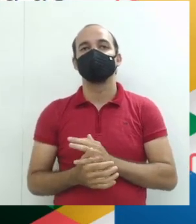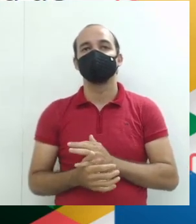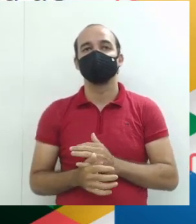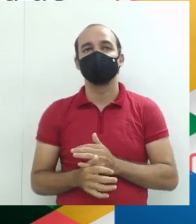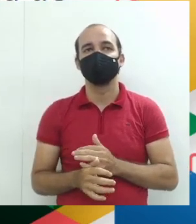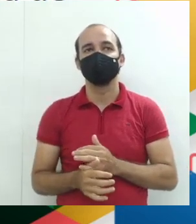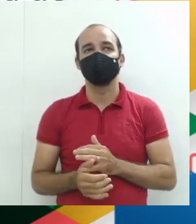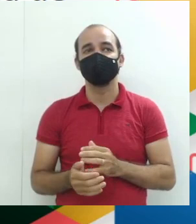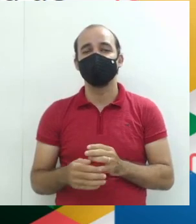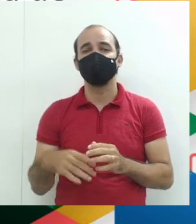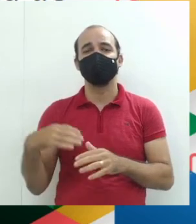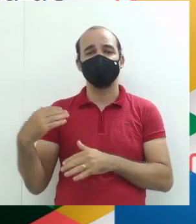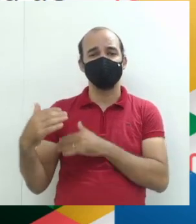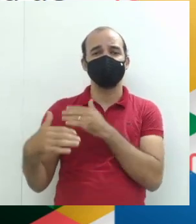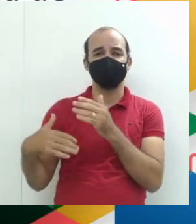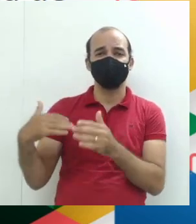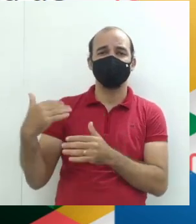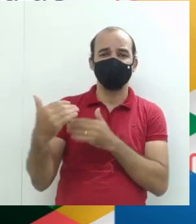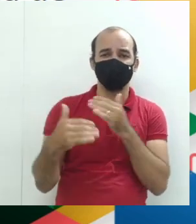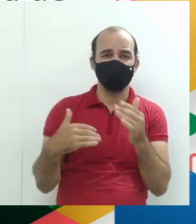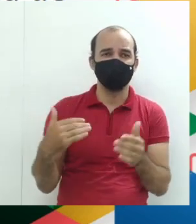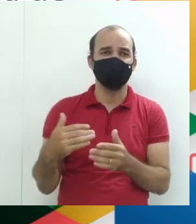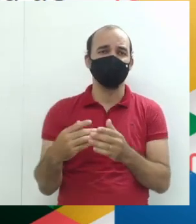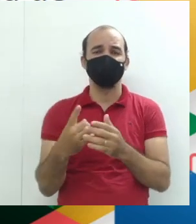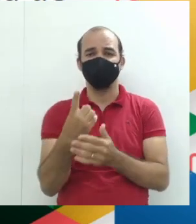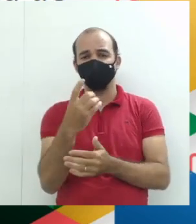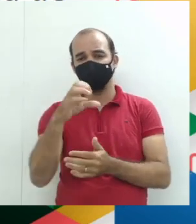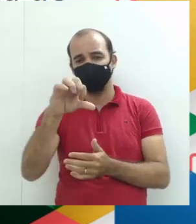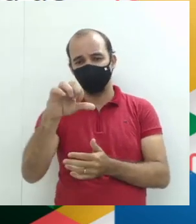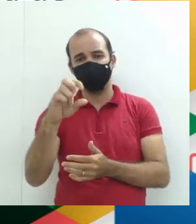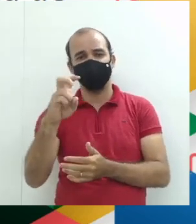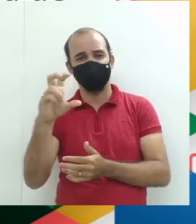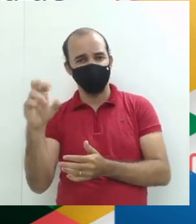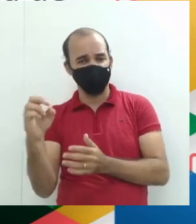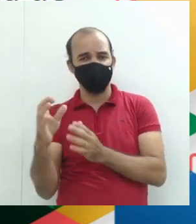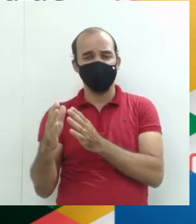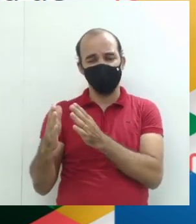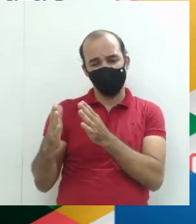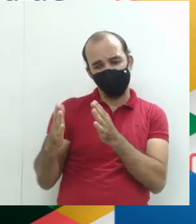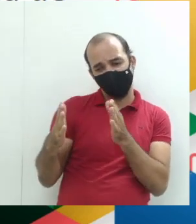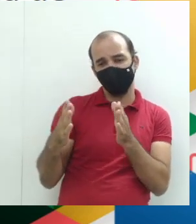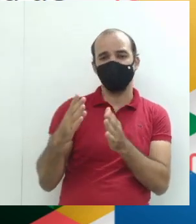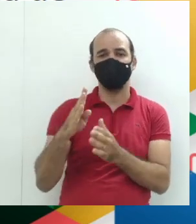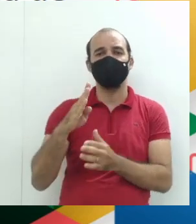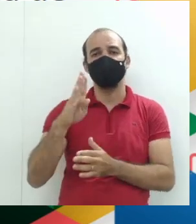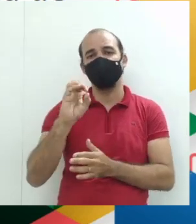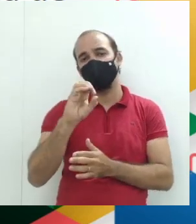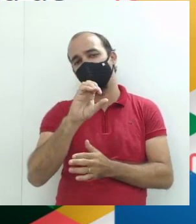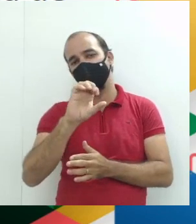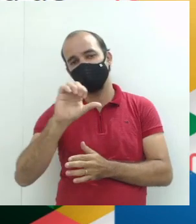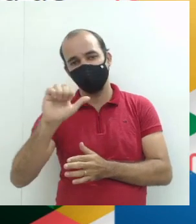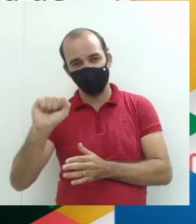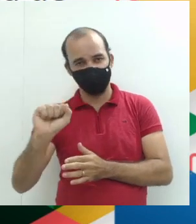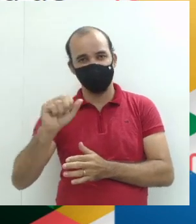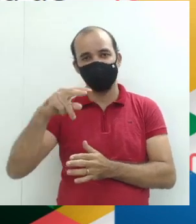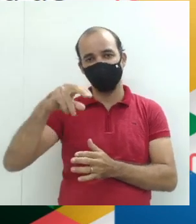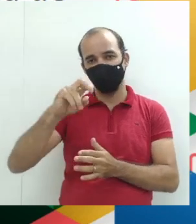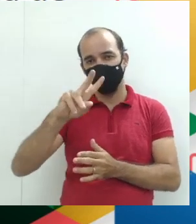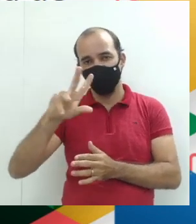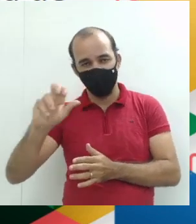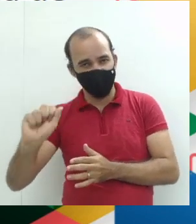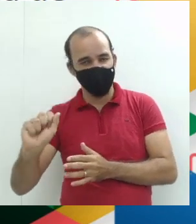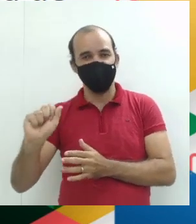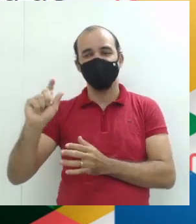Aí a gente, depois da década de 50, né, depois desse período bossa nova, que era uma música romântica, que